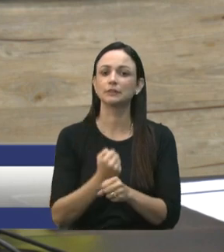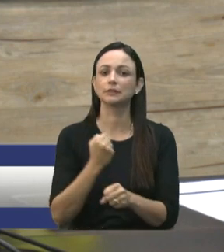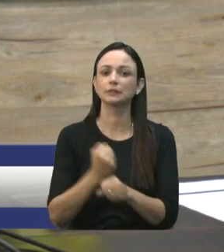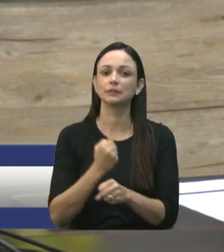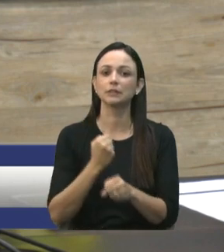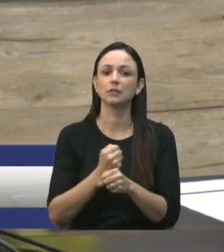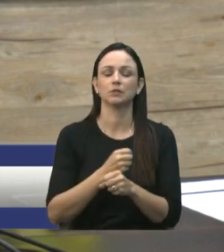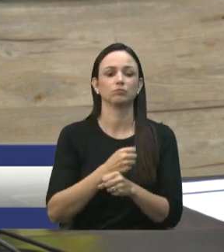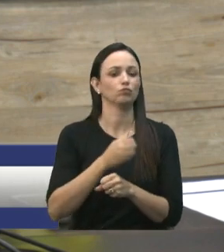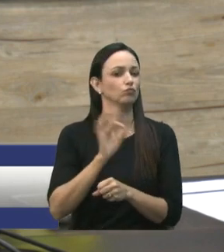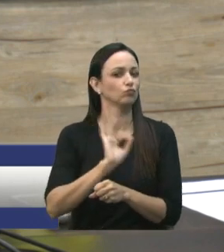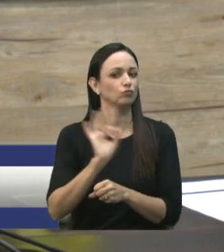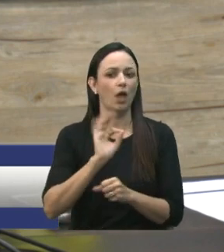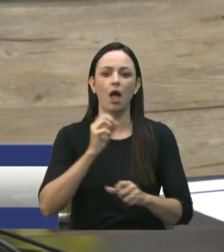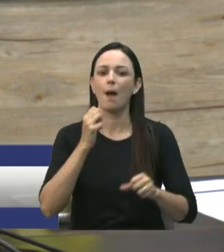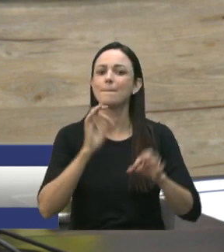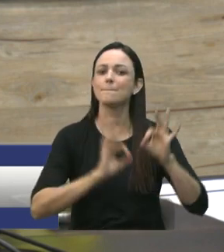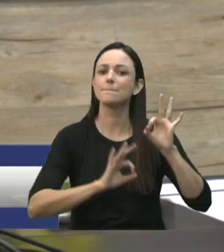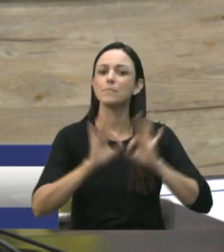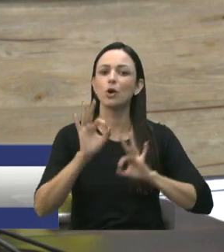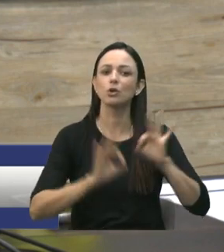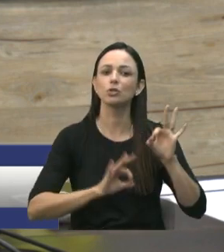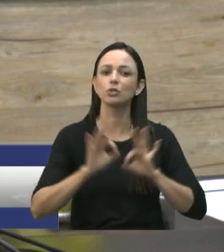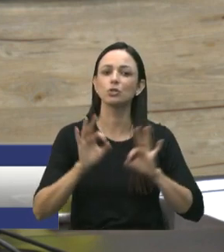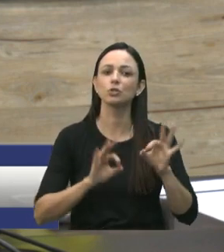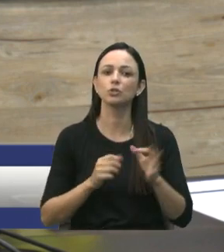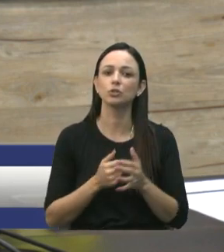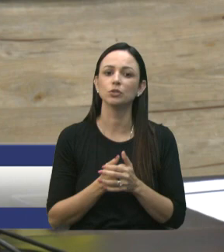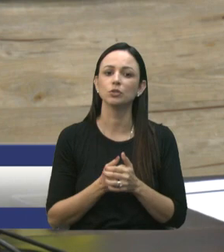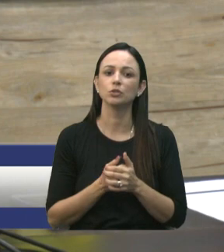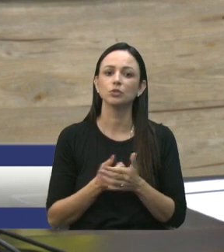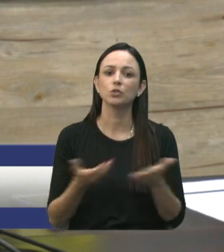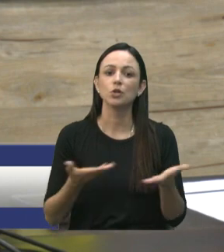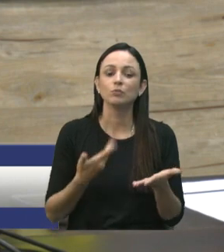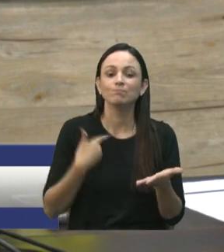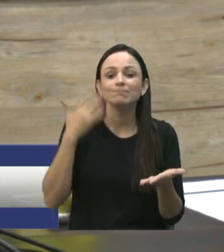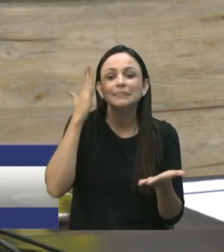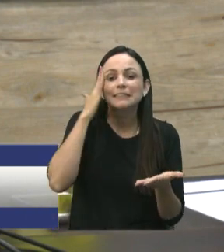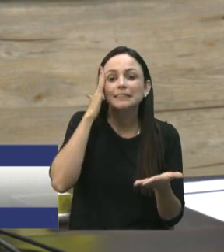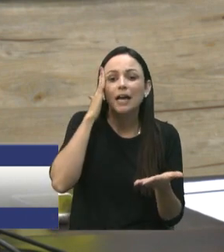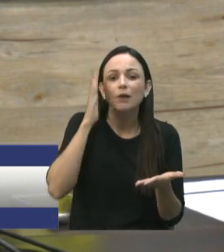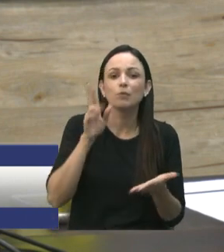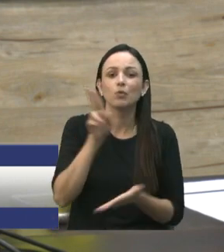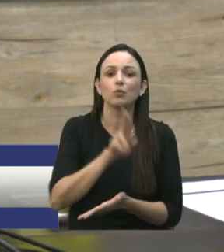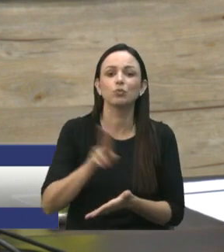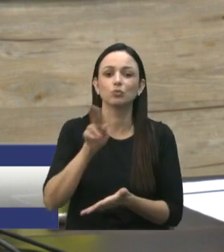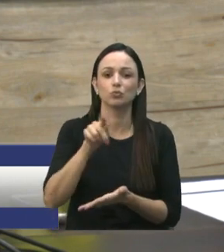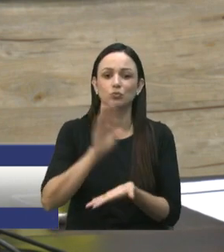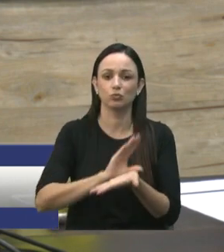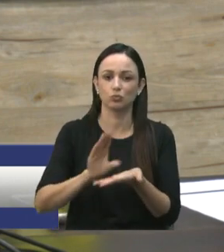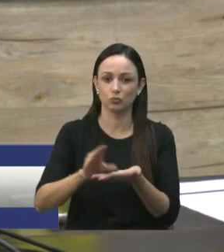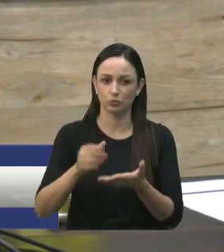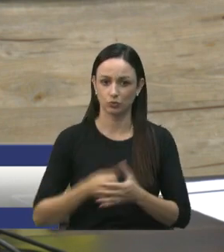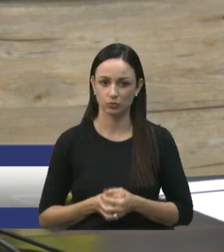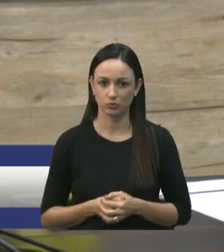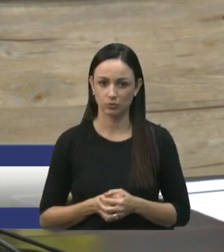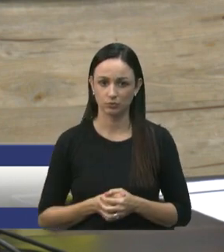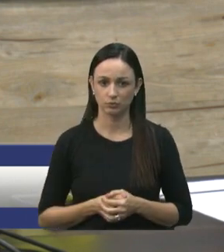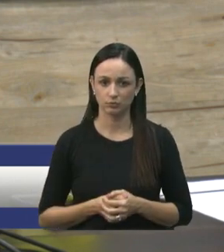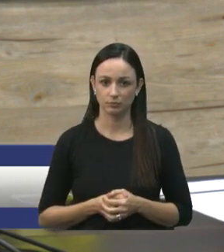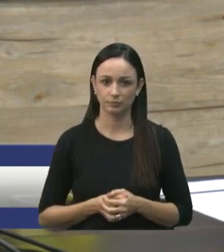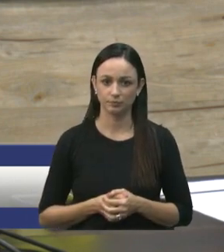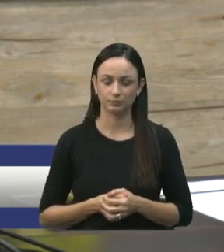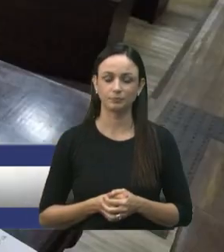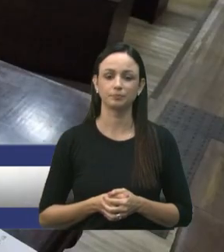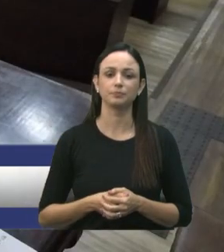nenhum projeto que eu tenha conhecimento para a utilização do recurso. Eu tenho